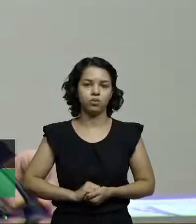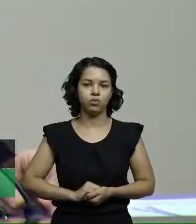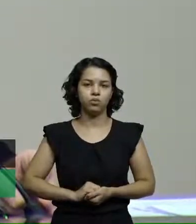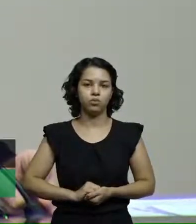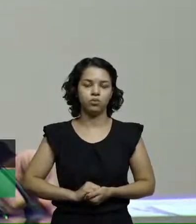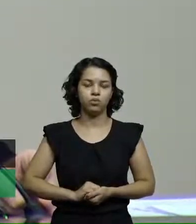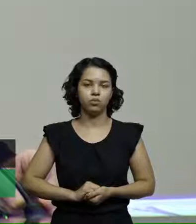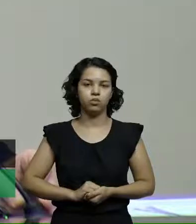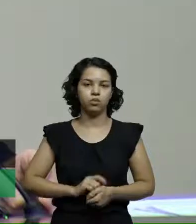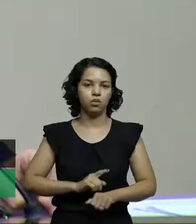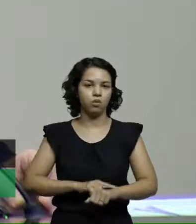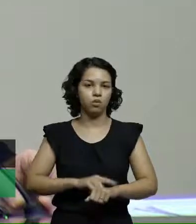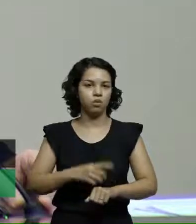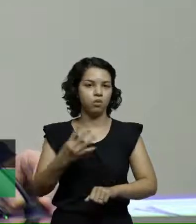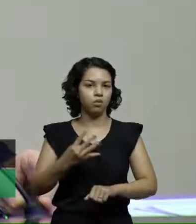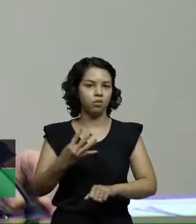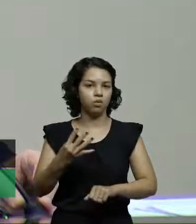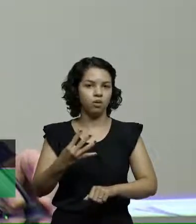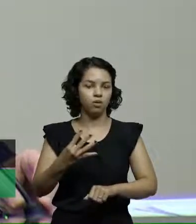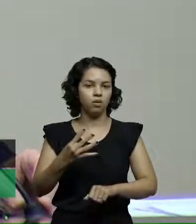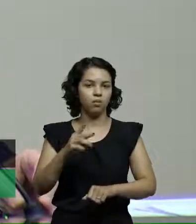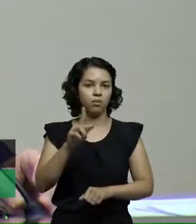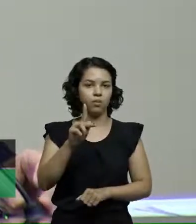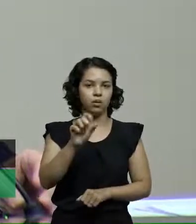Quarto horário ao PSL.